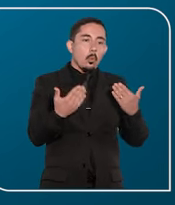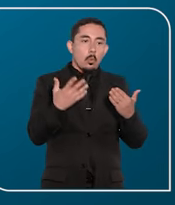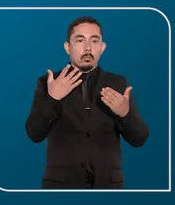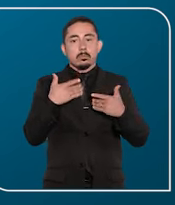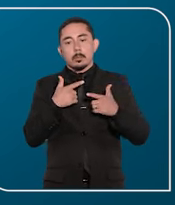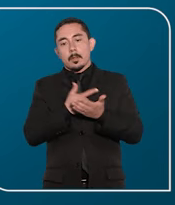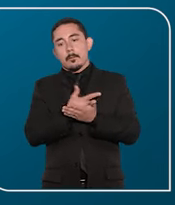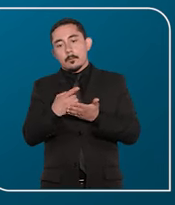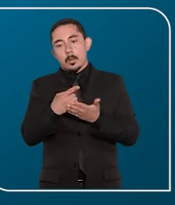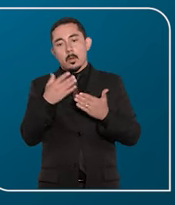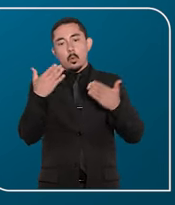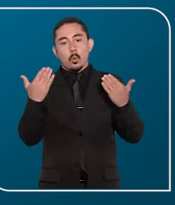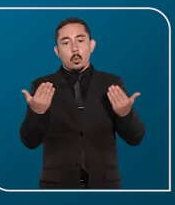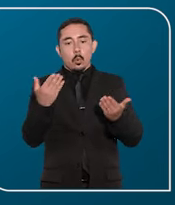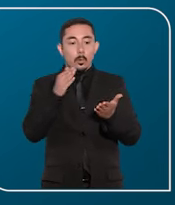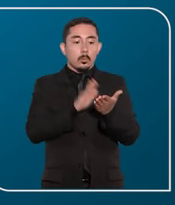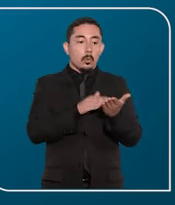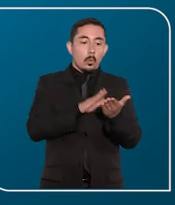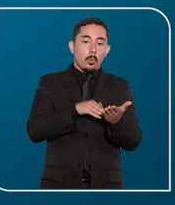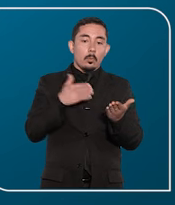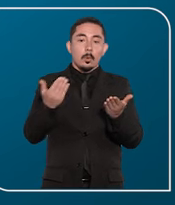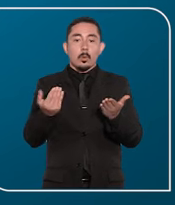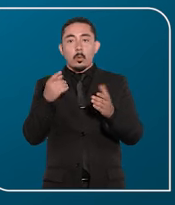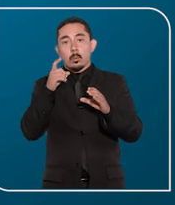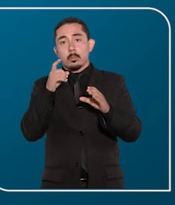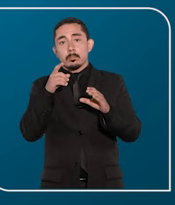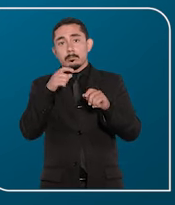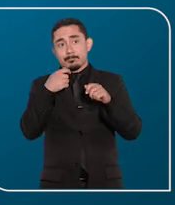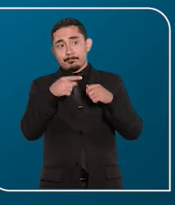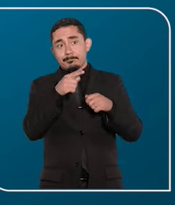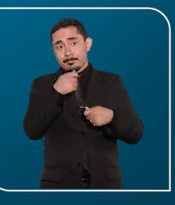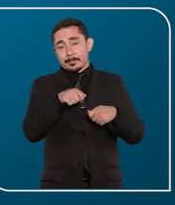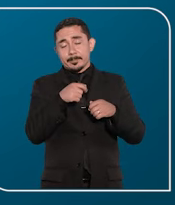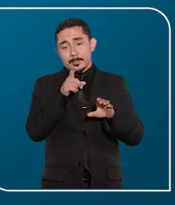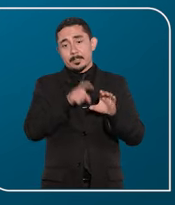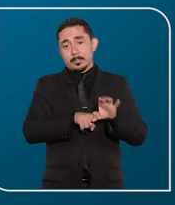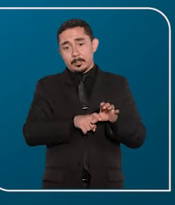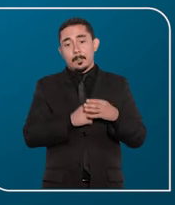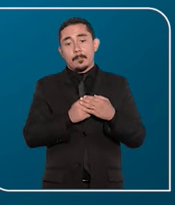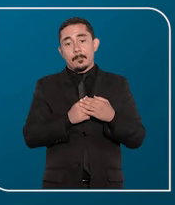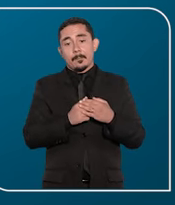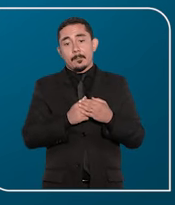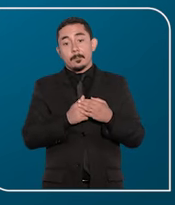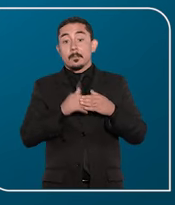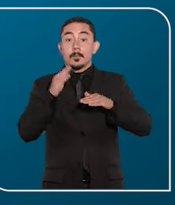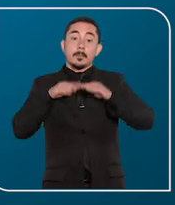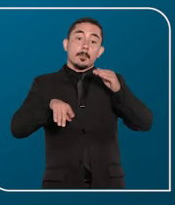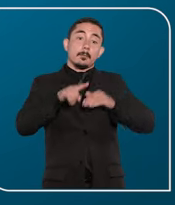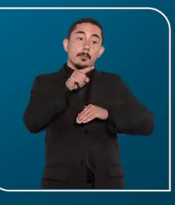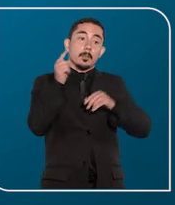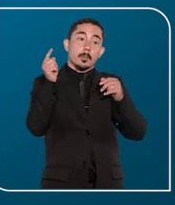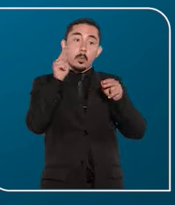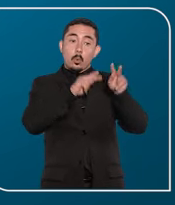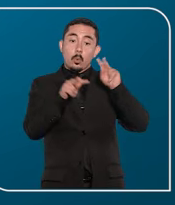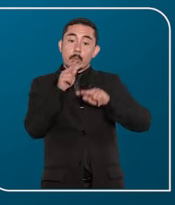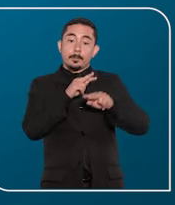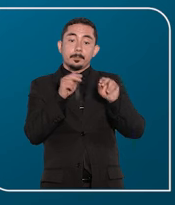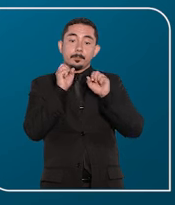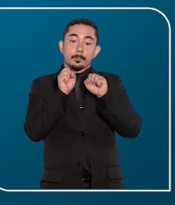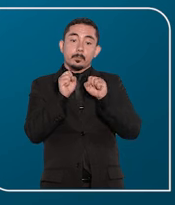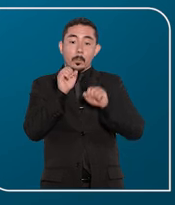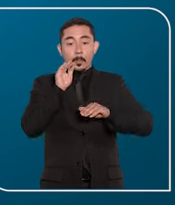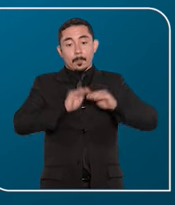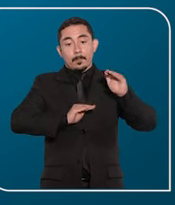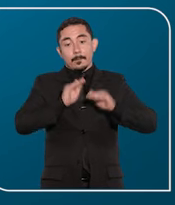quem cobra, seja o lado de quem deve, me parece que essa paridade e esse viés, esse olhar, talvez